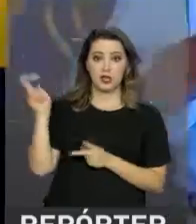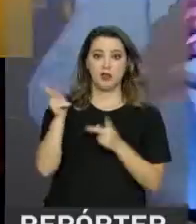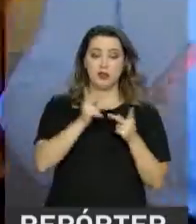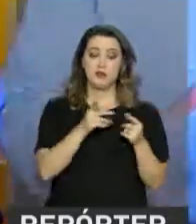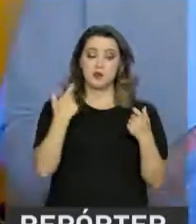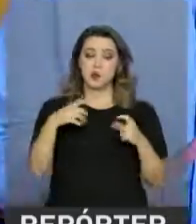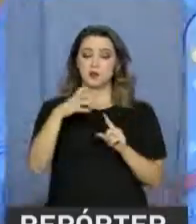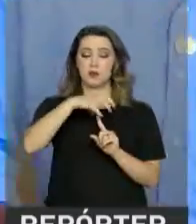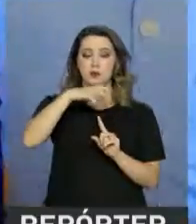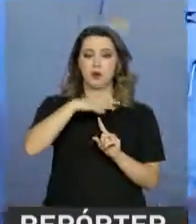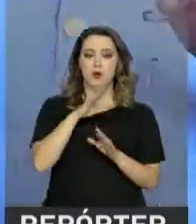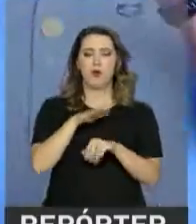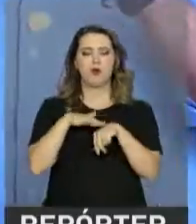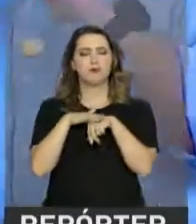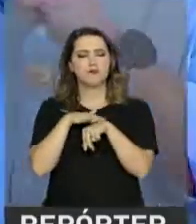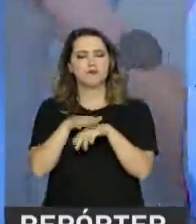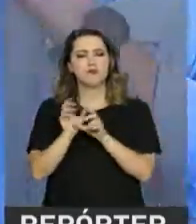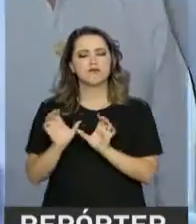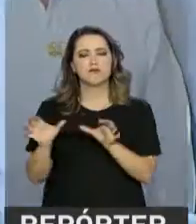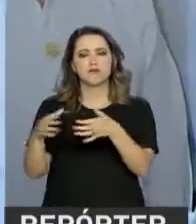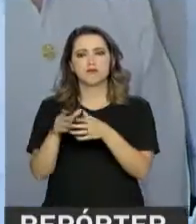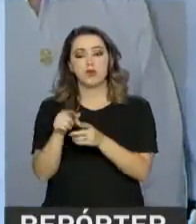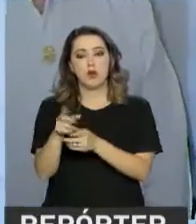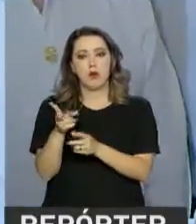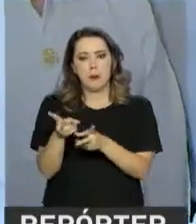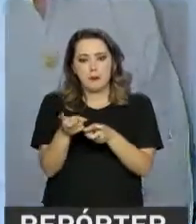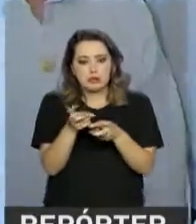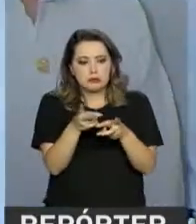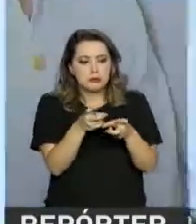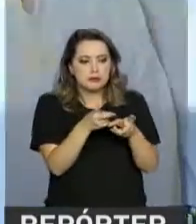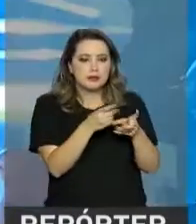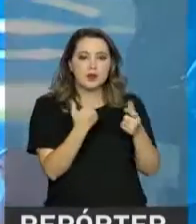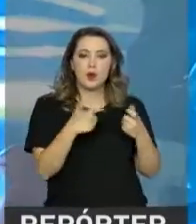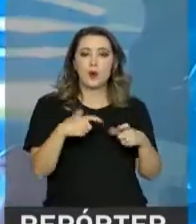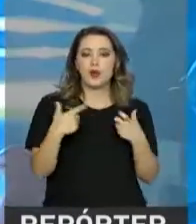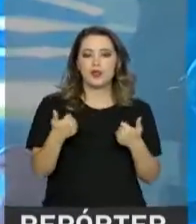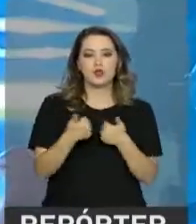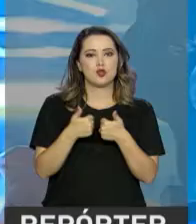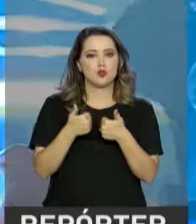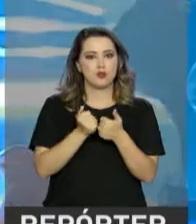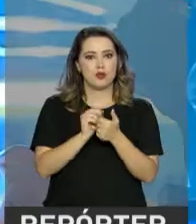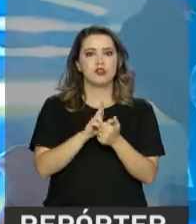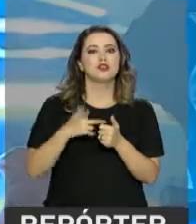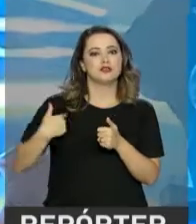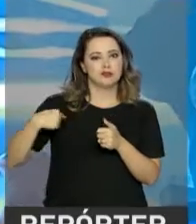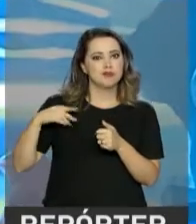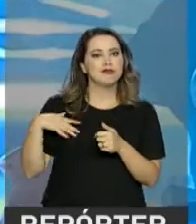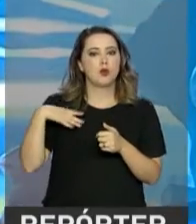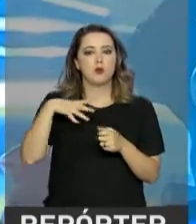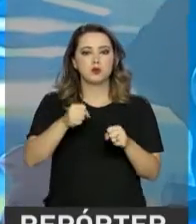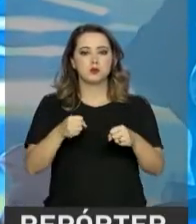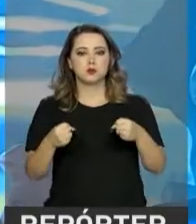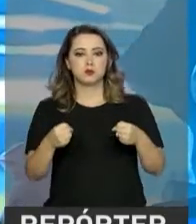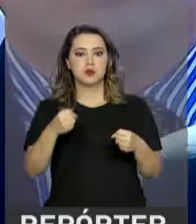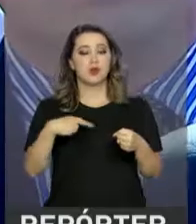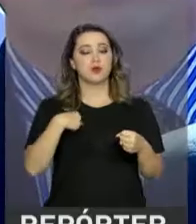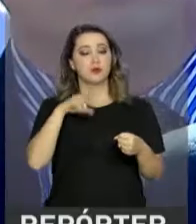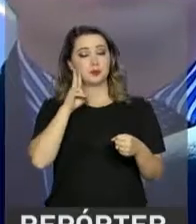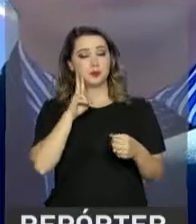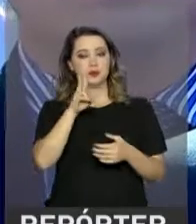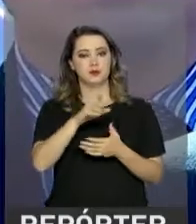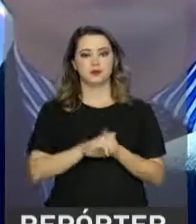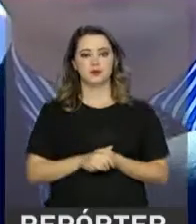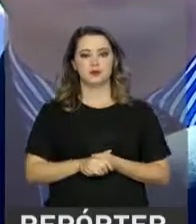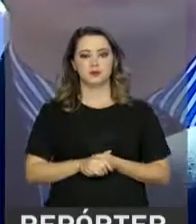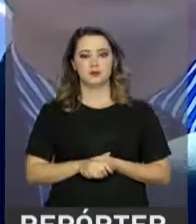feira, conversou com produtores, conferiu de perto alguns estandes e subiu em um trator em exposição. Ainda há